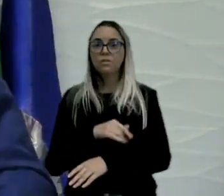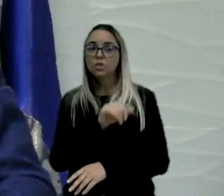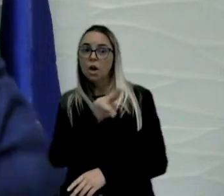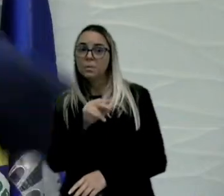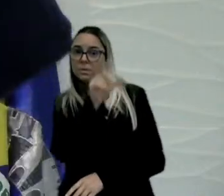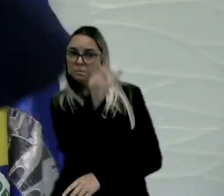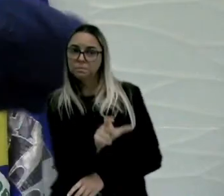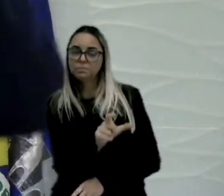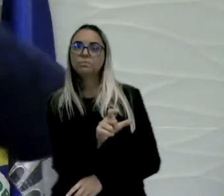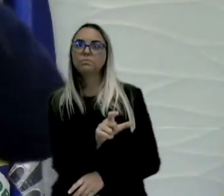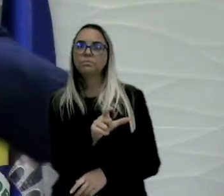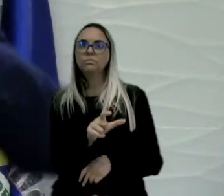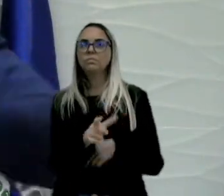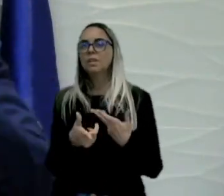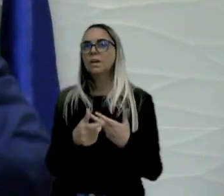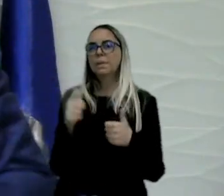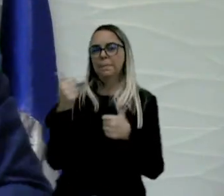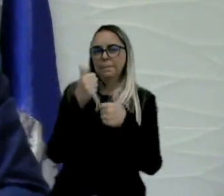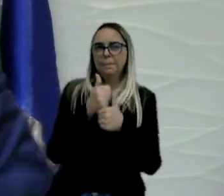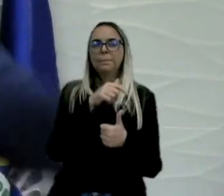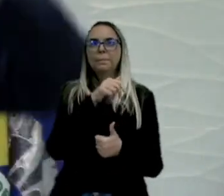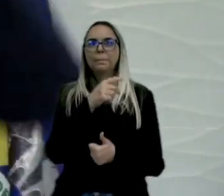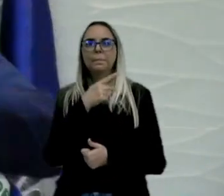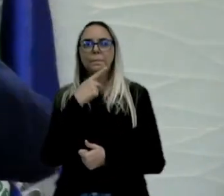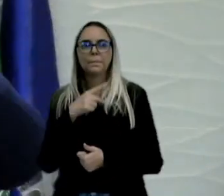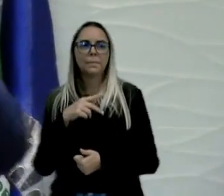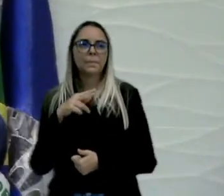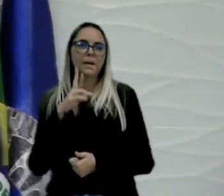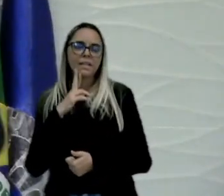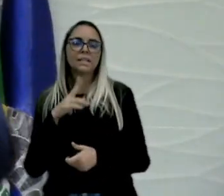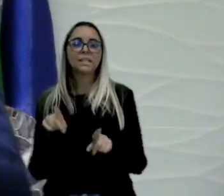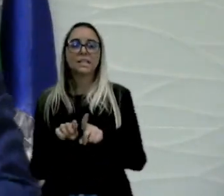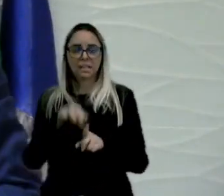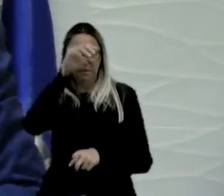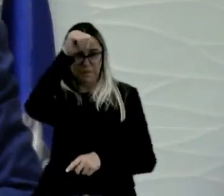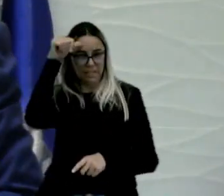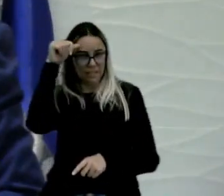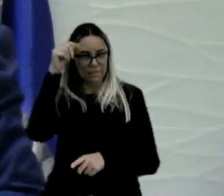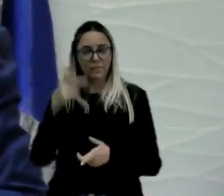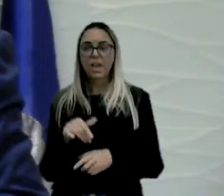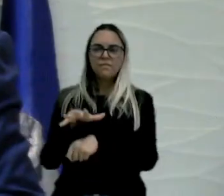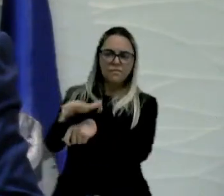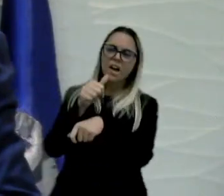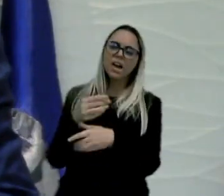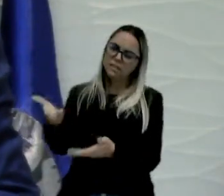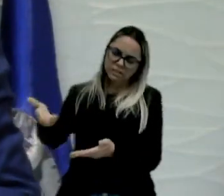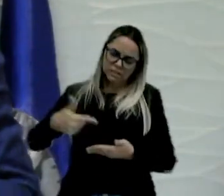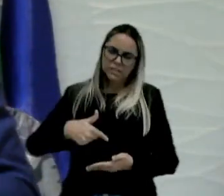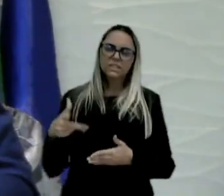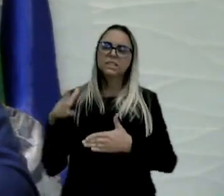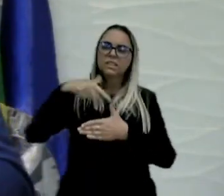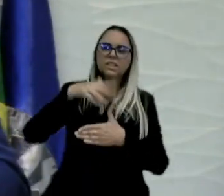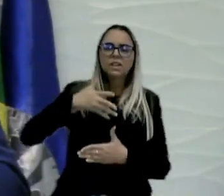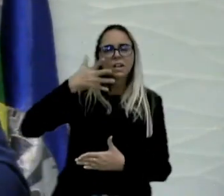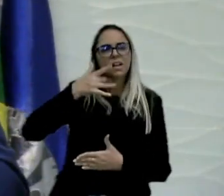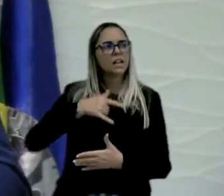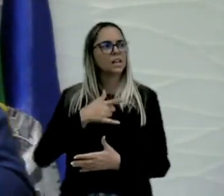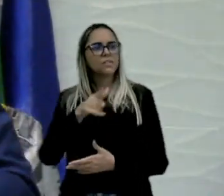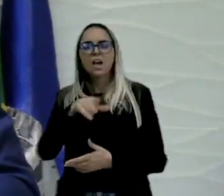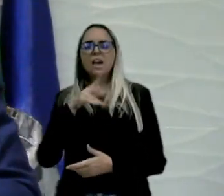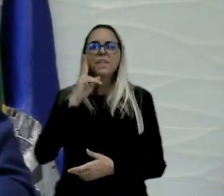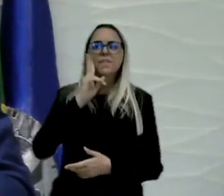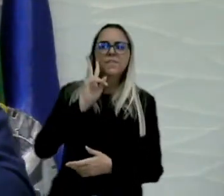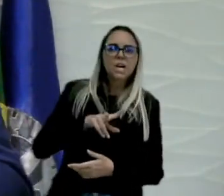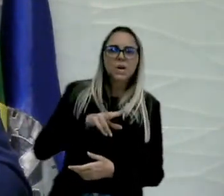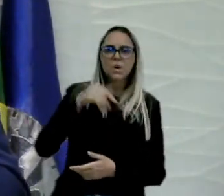Renato vem aqui vereadora vem aqui e diga que você nunca viu um prefeito